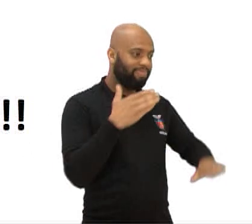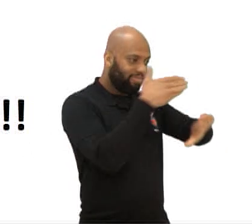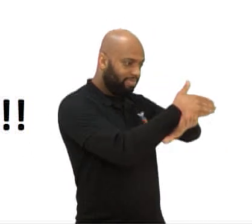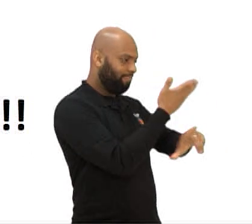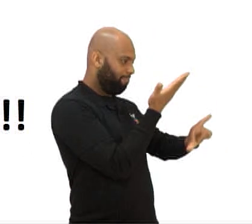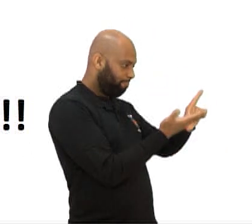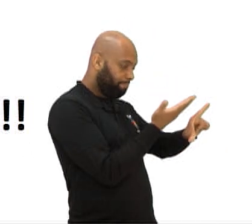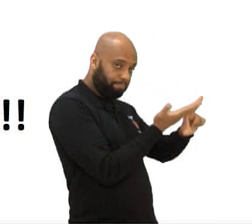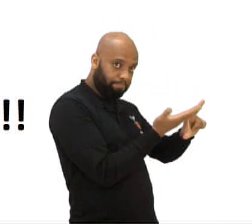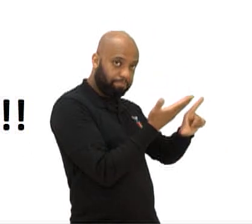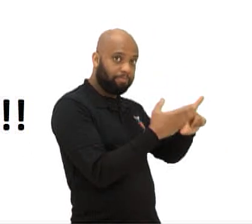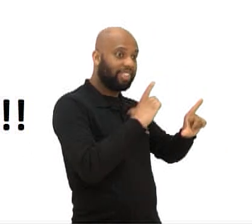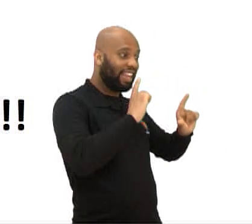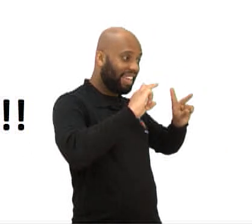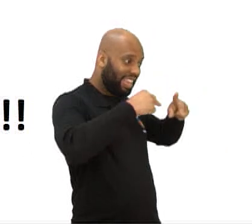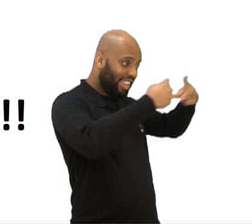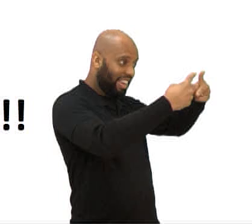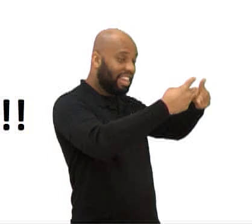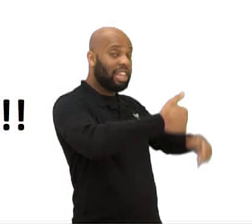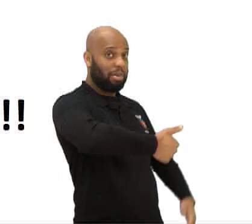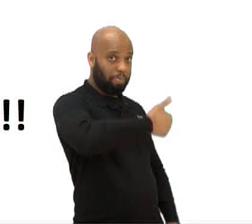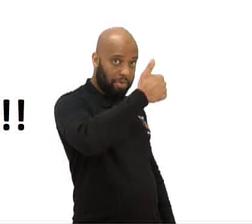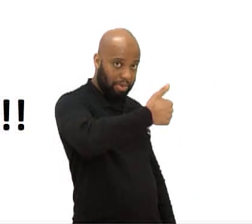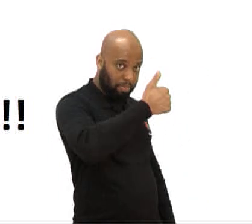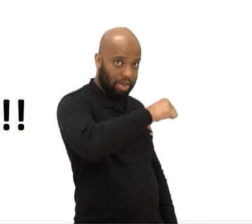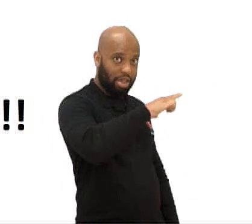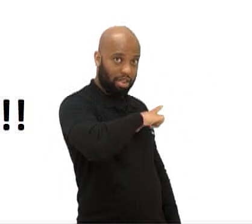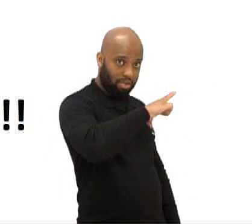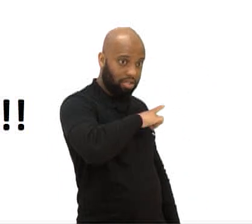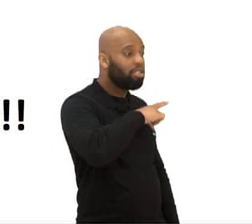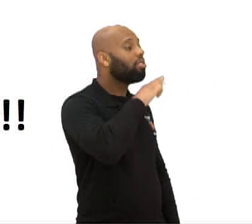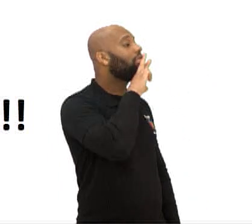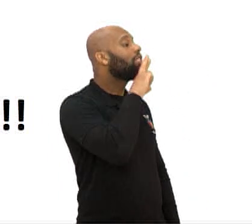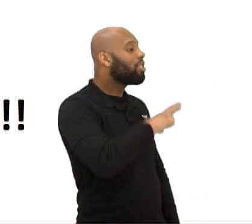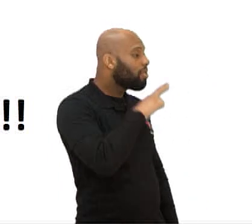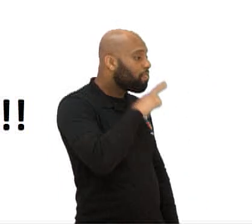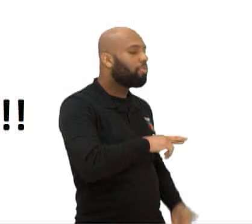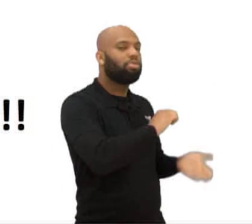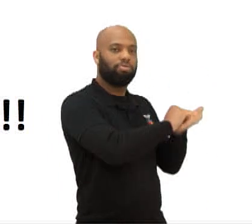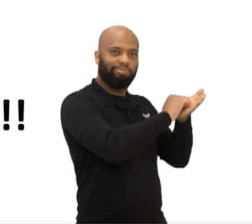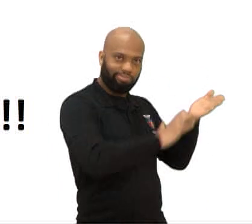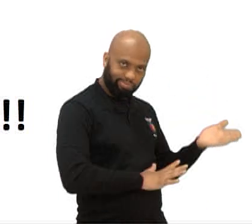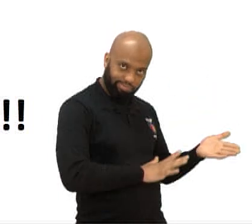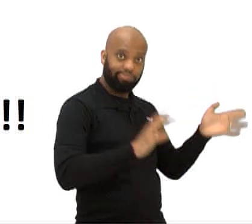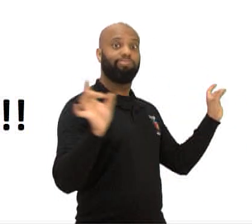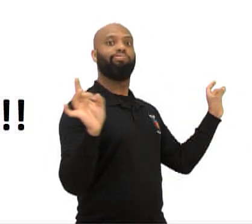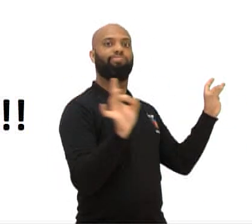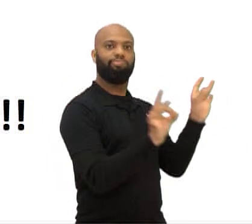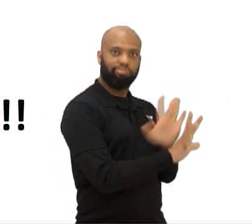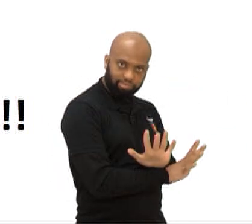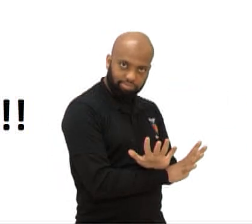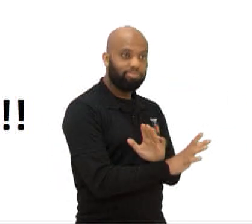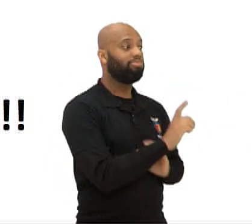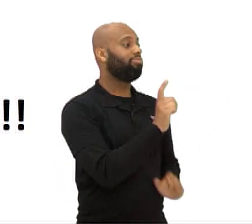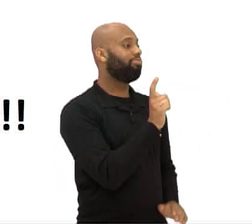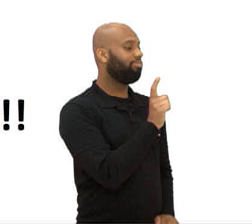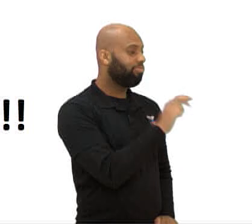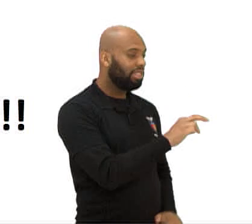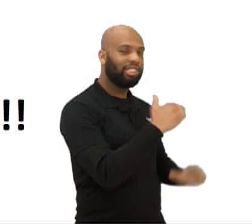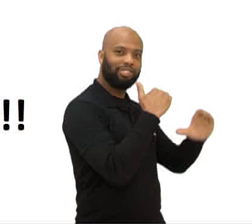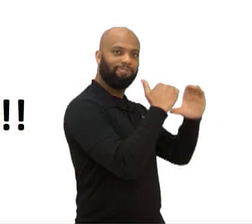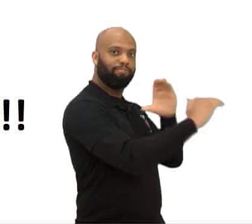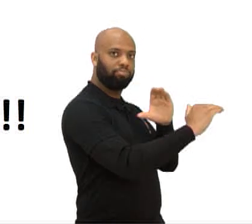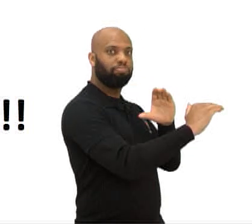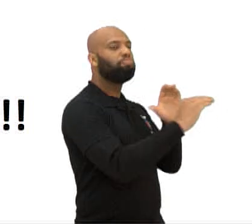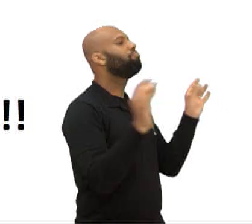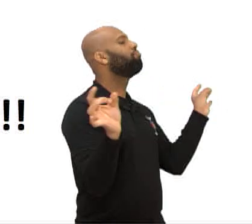no Classroom, vai entrar no primeiro link, lá no link número 1, realiza a atividade obrigatória, clica em enviar